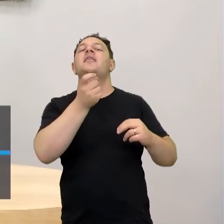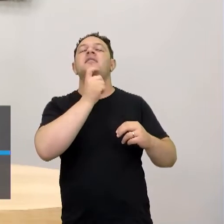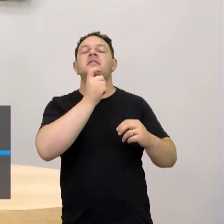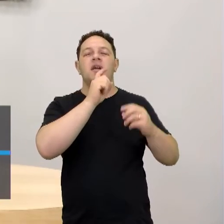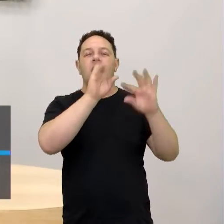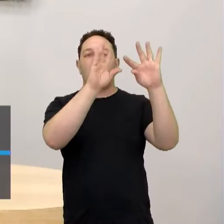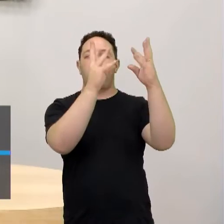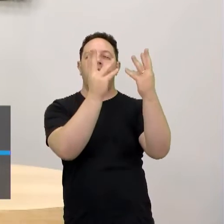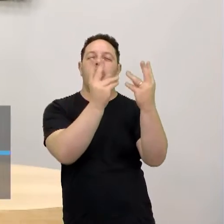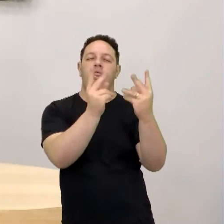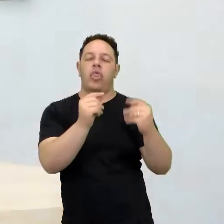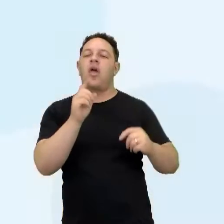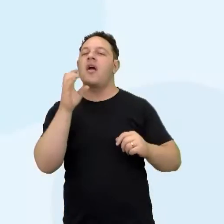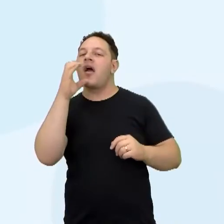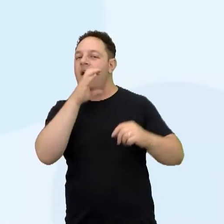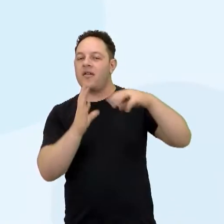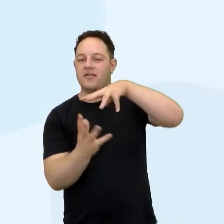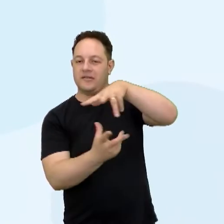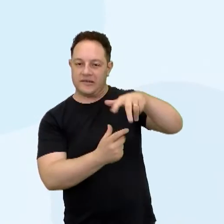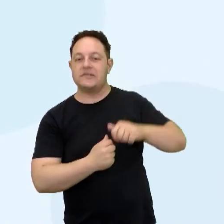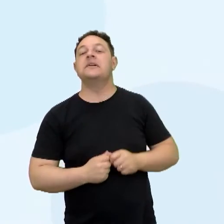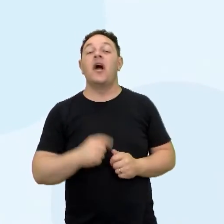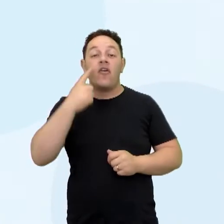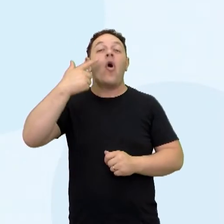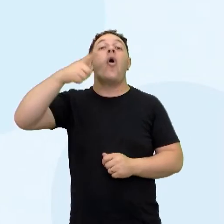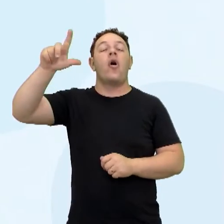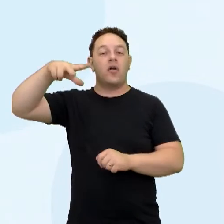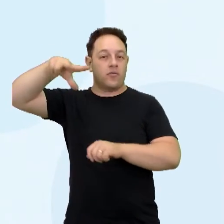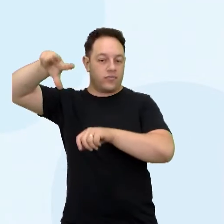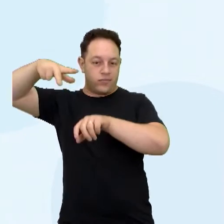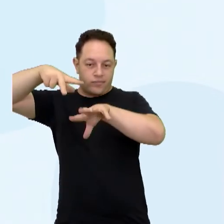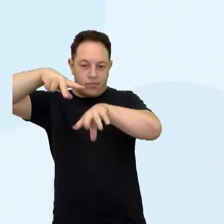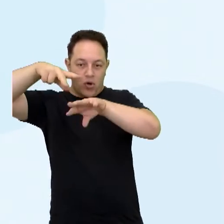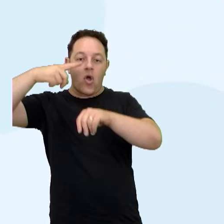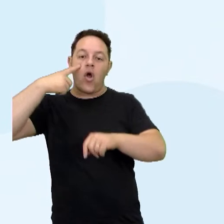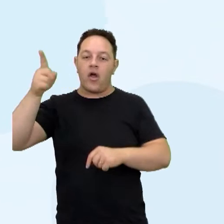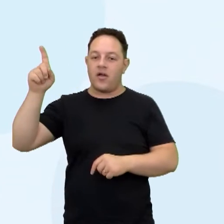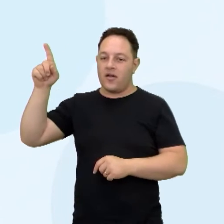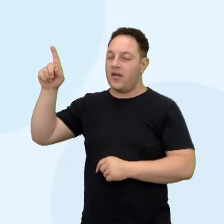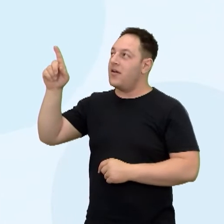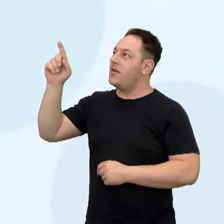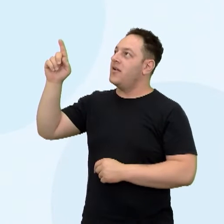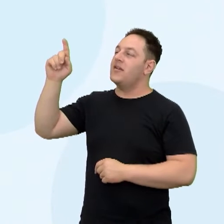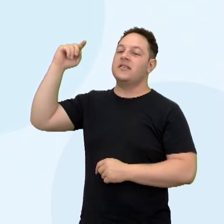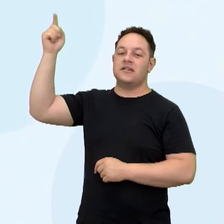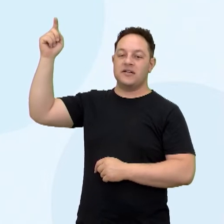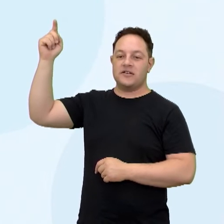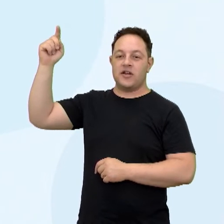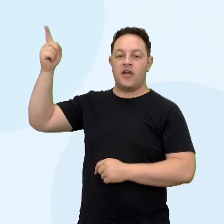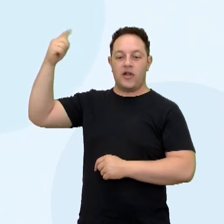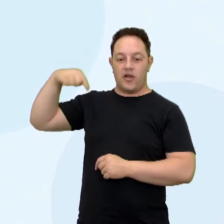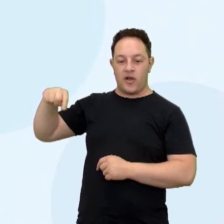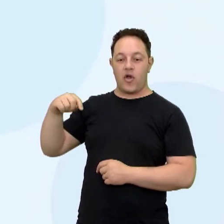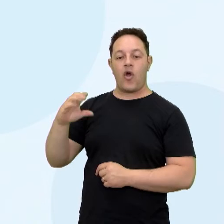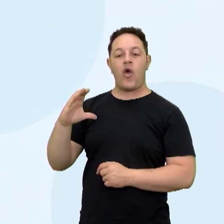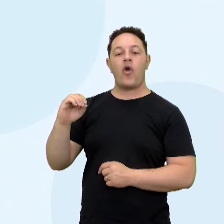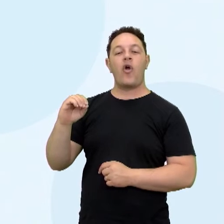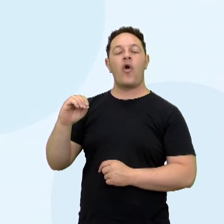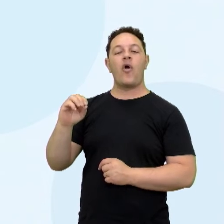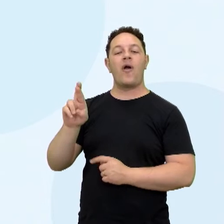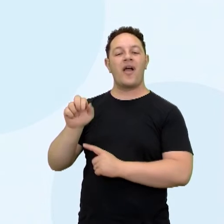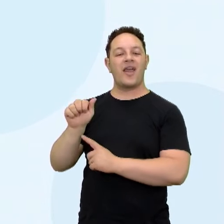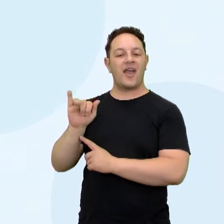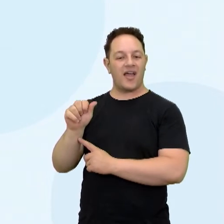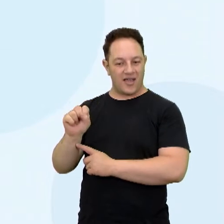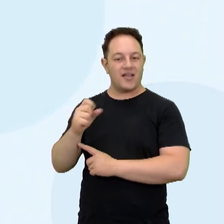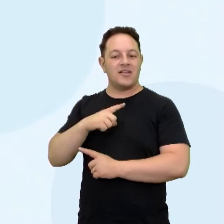uma outra imagem também de satélite, mostrando aí o branqueamento de corais, tá? Então vocês estão vendo aí